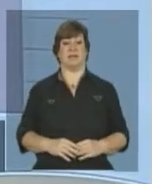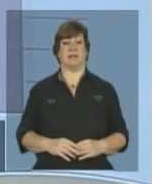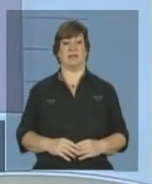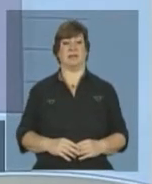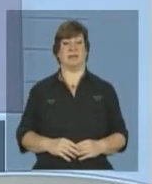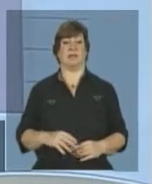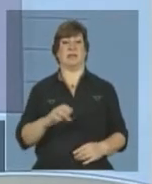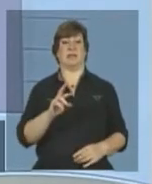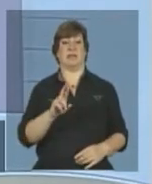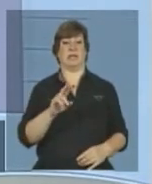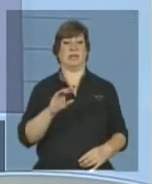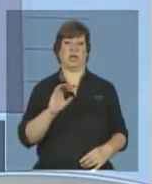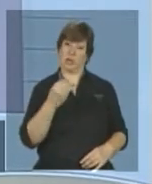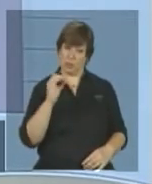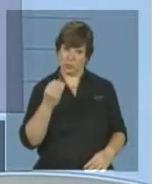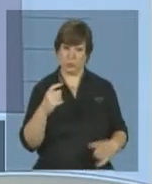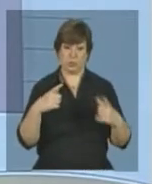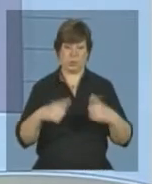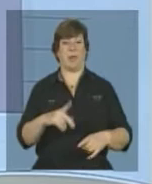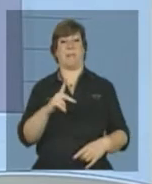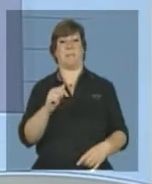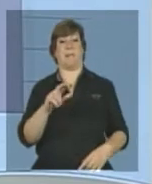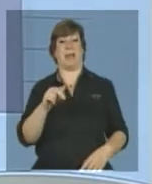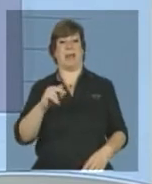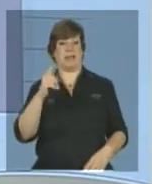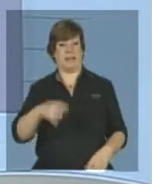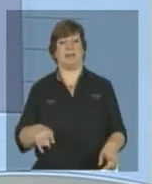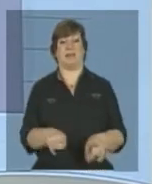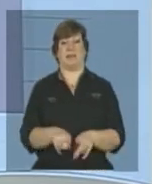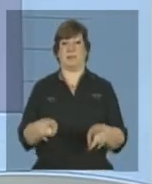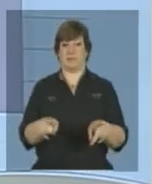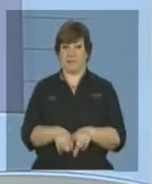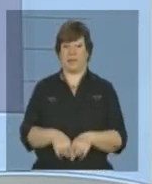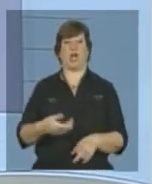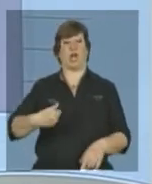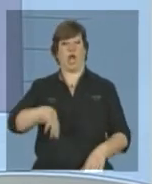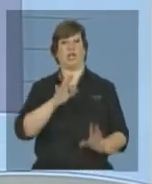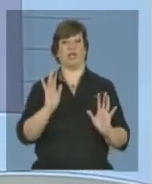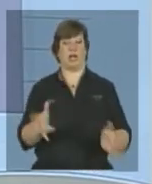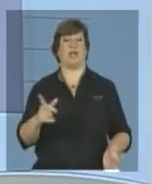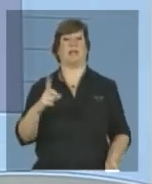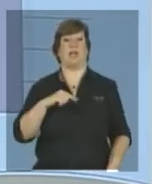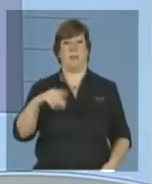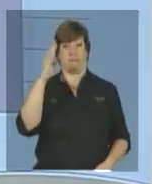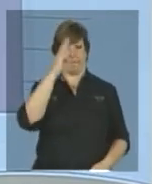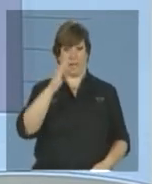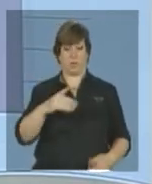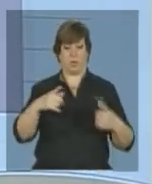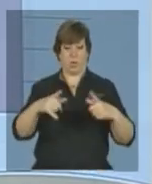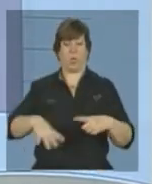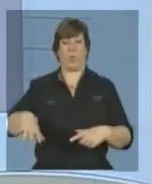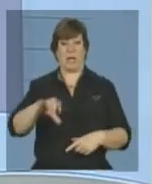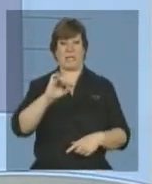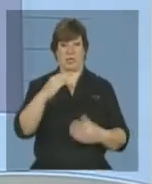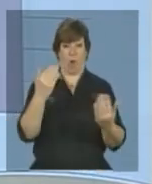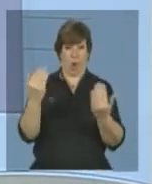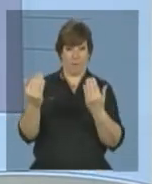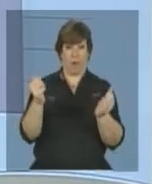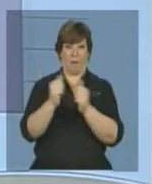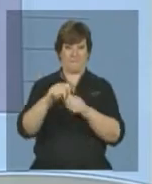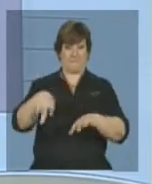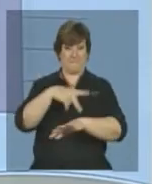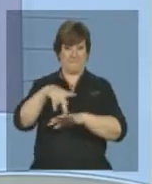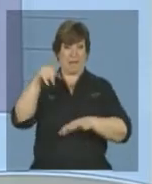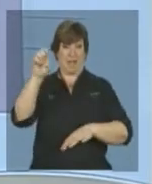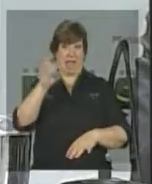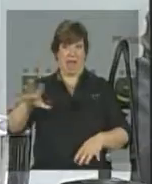e Rio Grande do Sul, Paraná. Então, nós já temos no Brasil regiões que se equiparam, se a gente comparar com os países da Europa e com os próprios